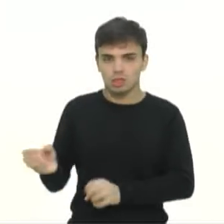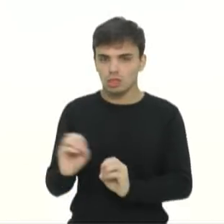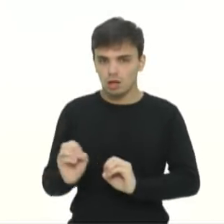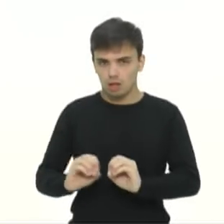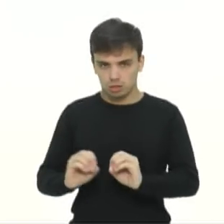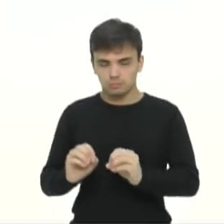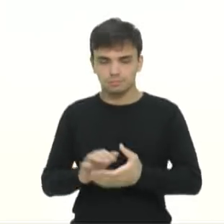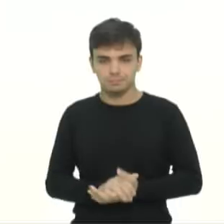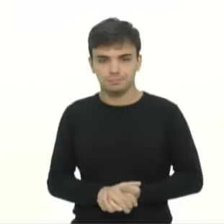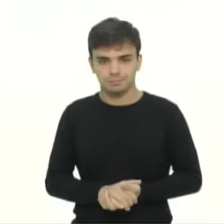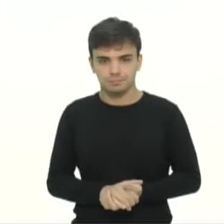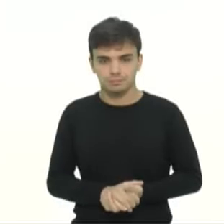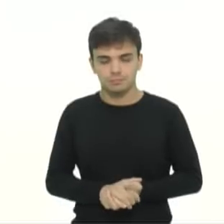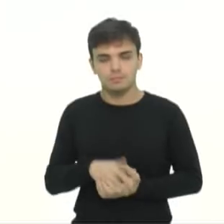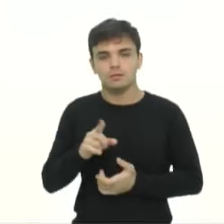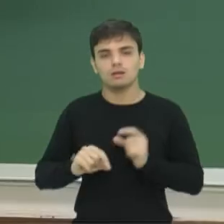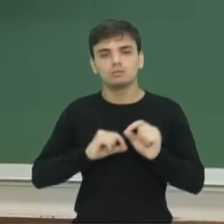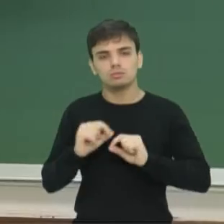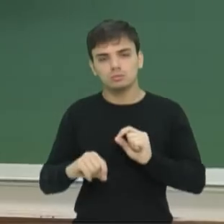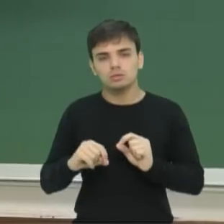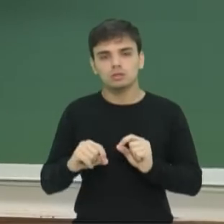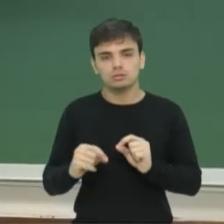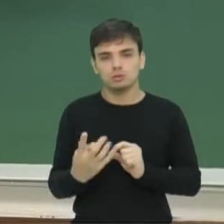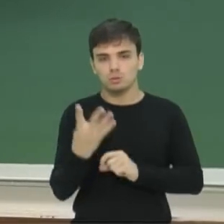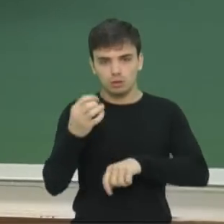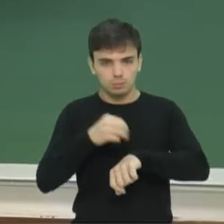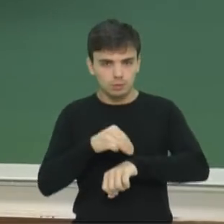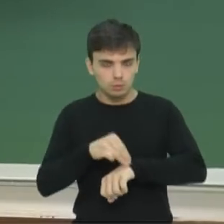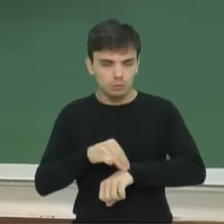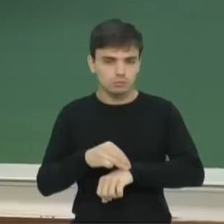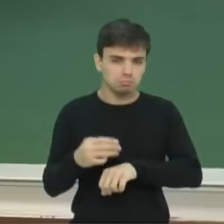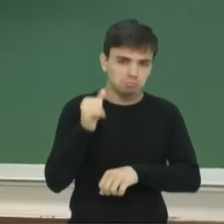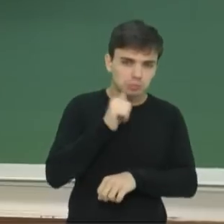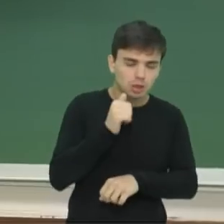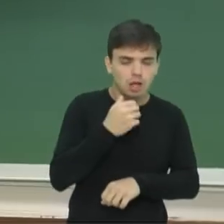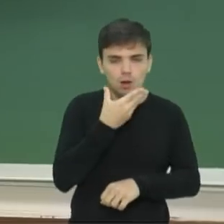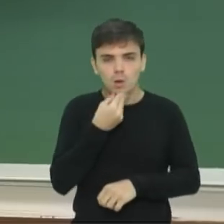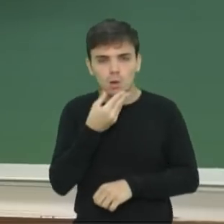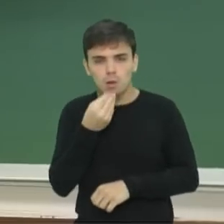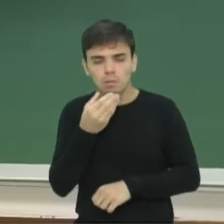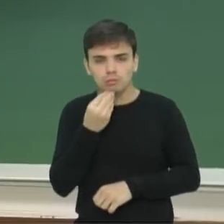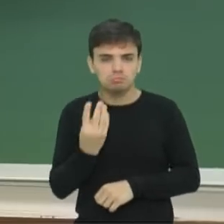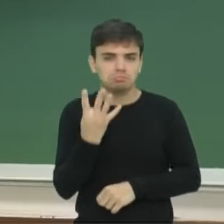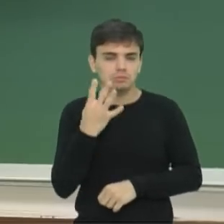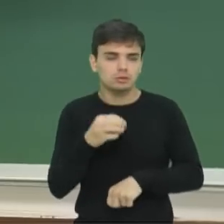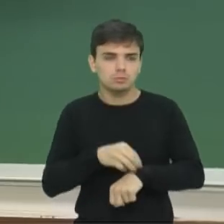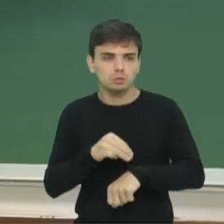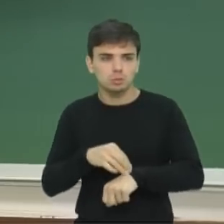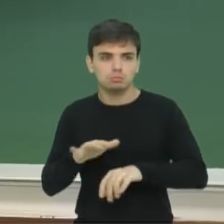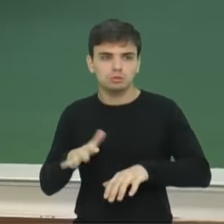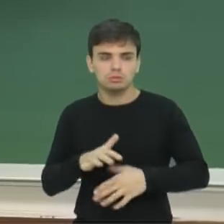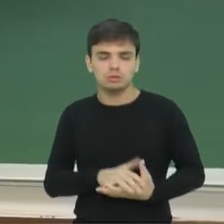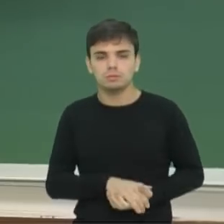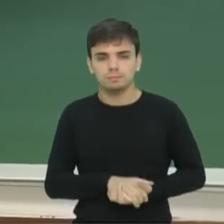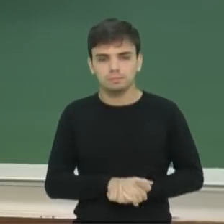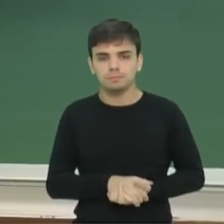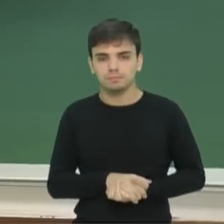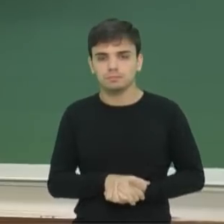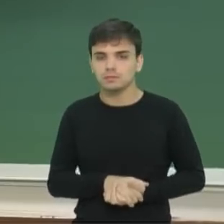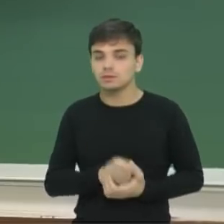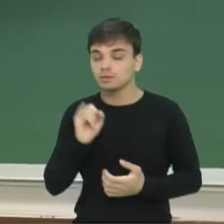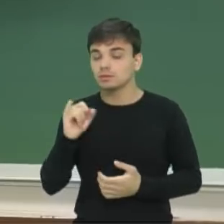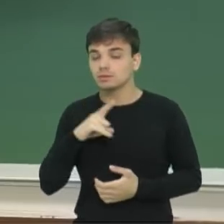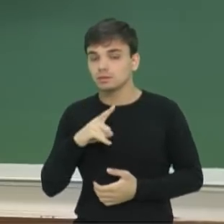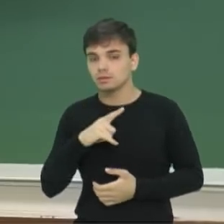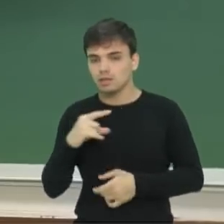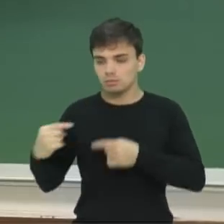essa duração máxima são 4 minutos. Então, tanto para homens quanto para as mulheres, o máximo 4 minutos. Caso haja empate, aí disputa